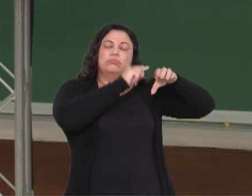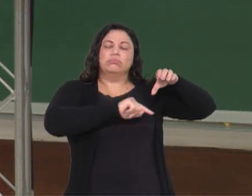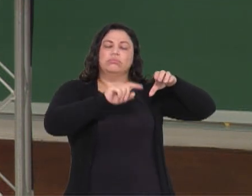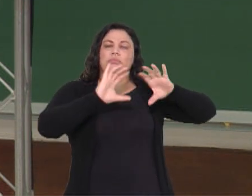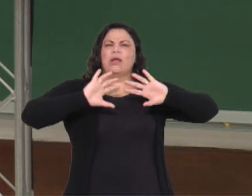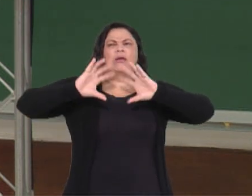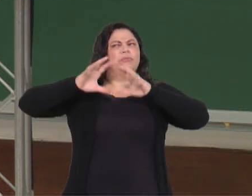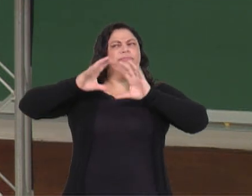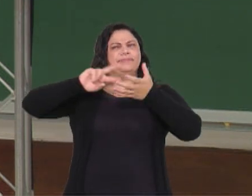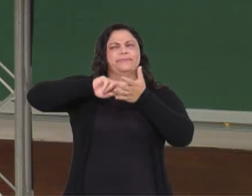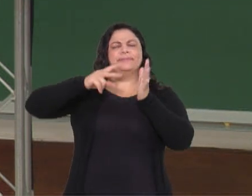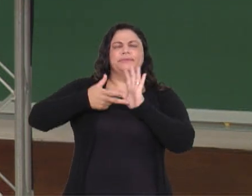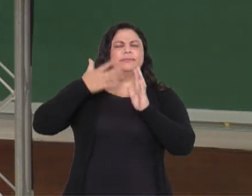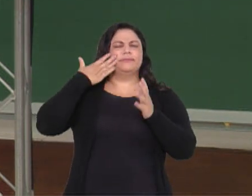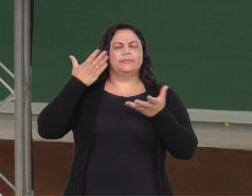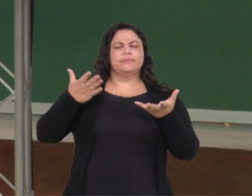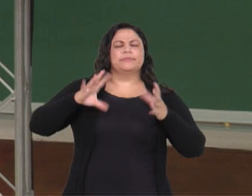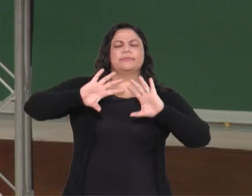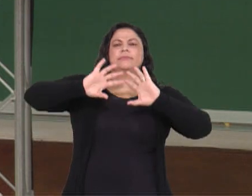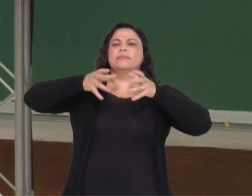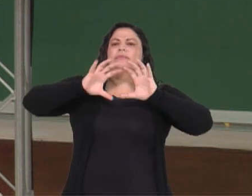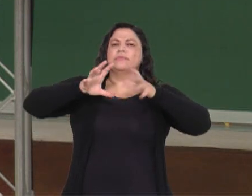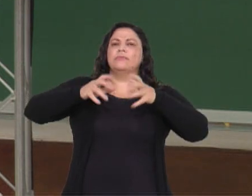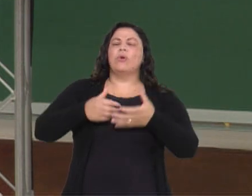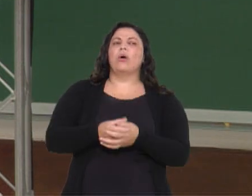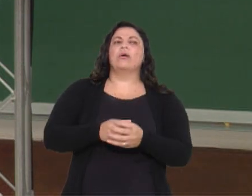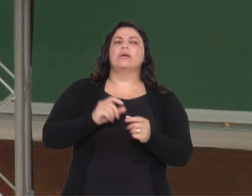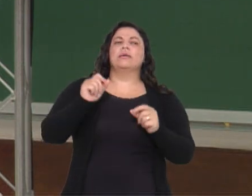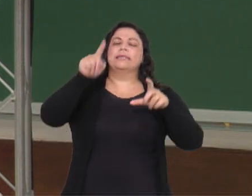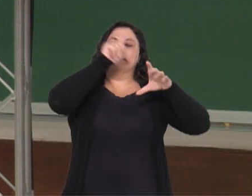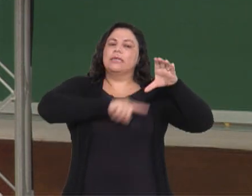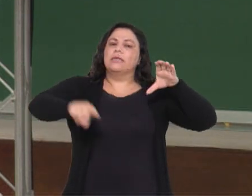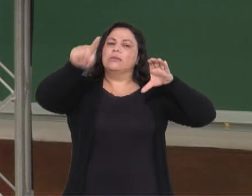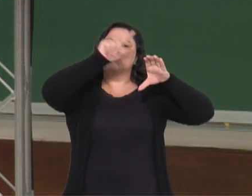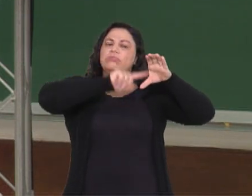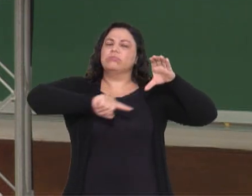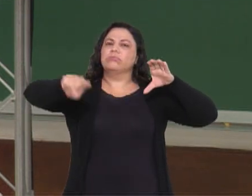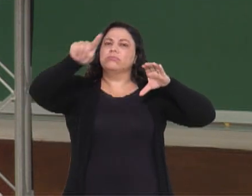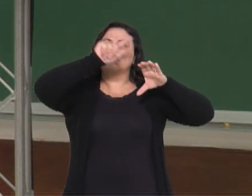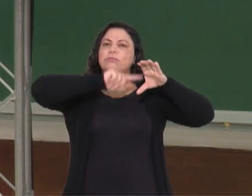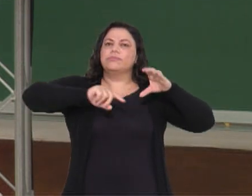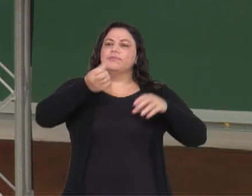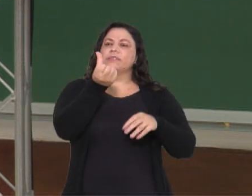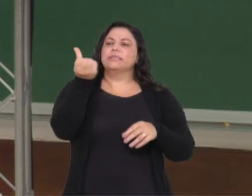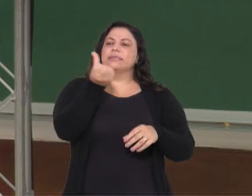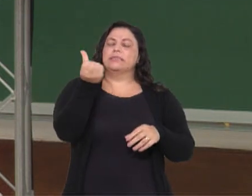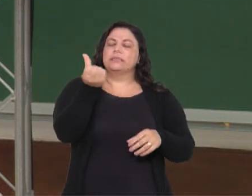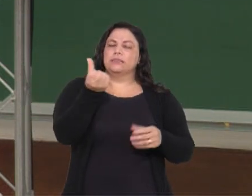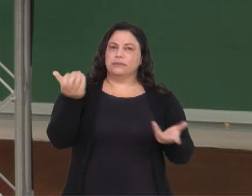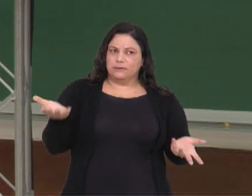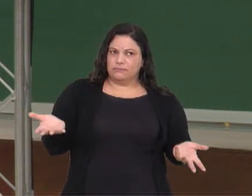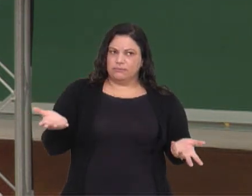futebol que tem a circunferência 66.